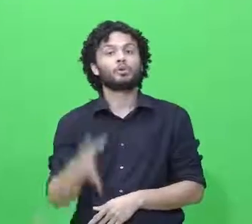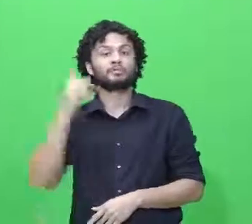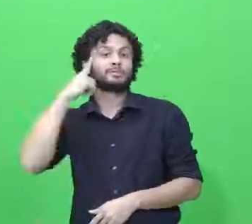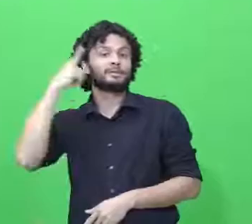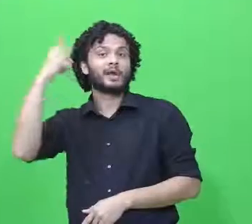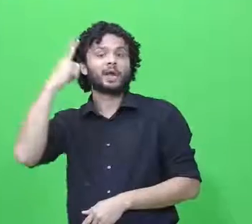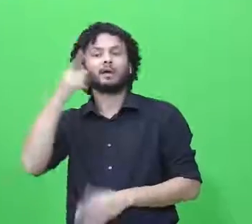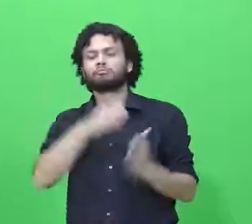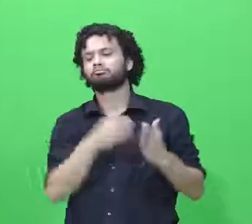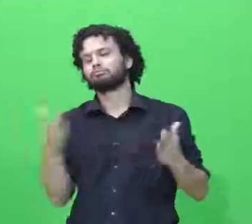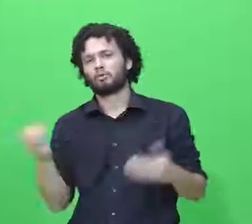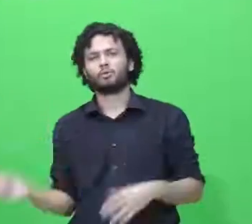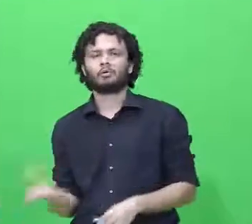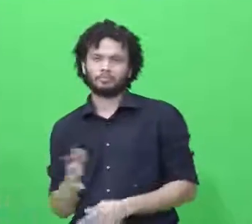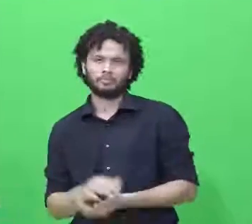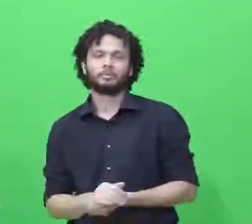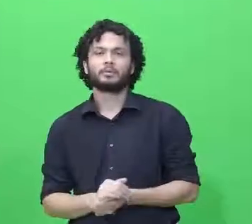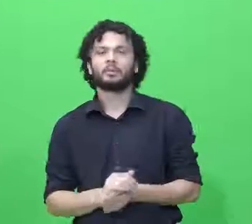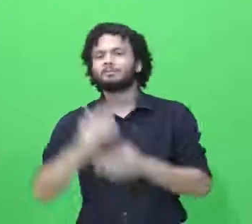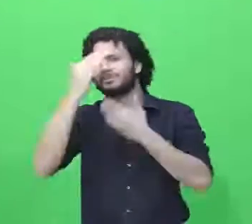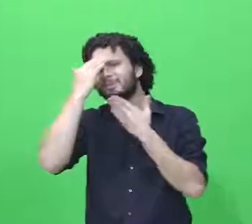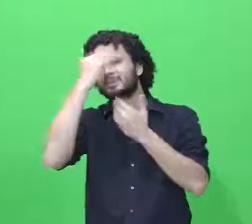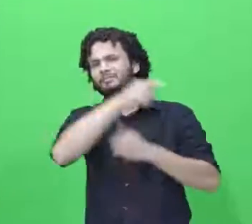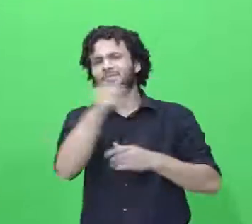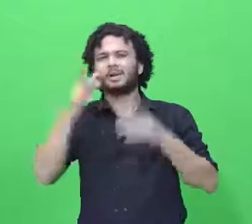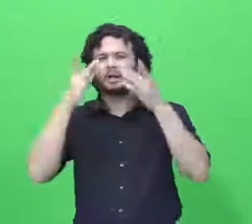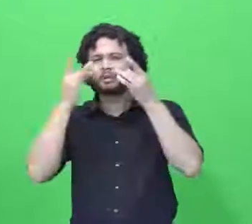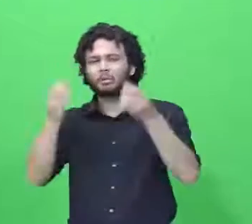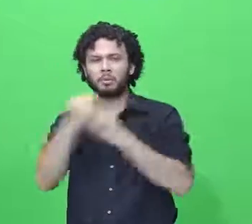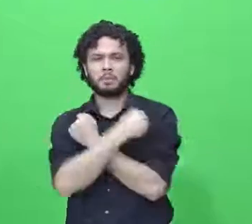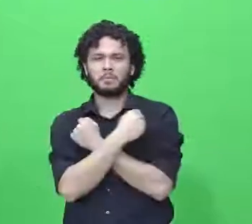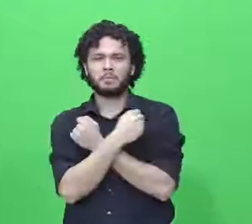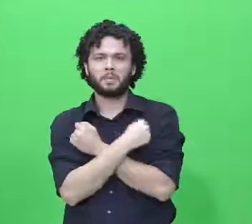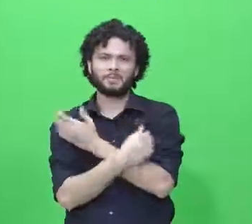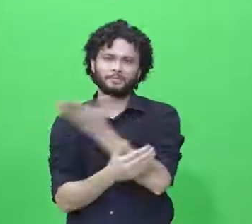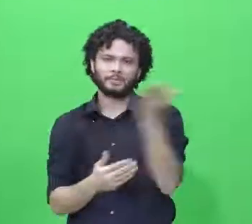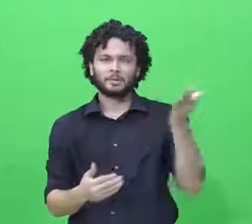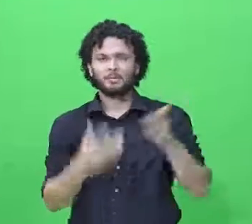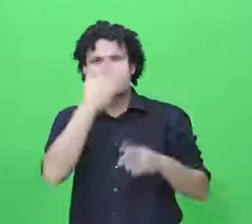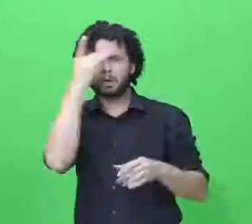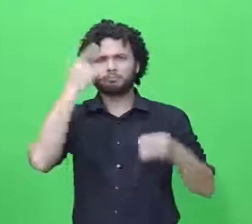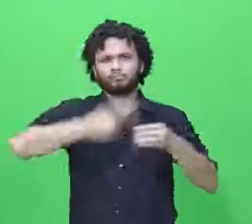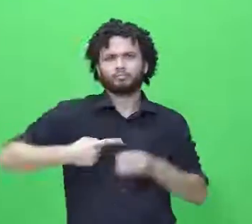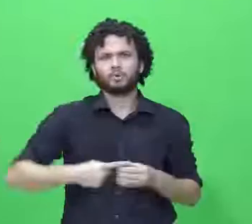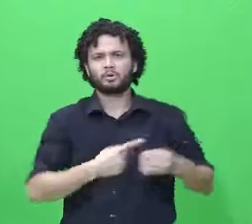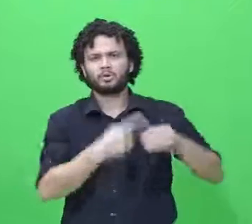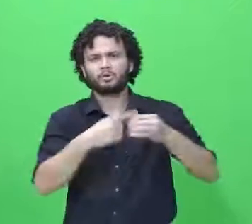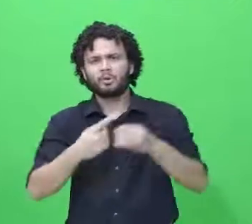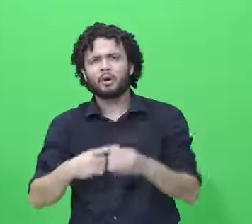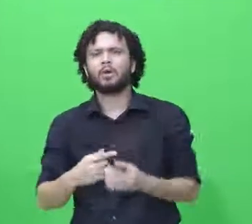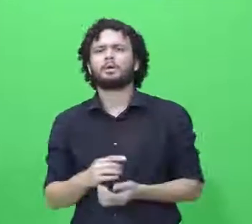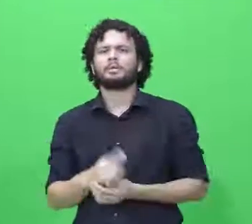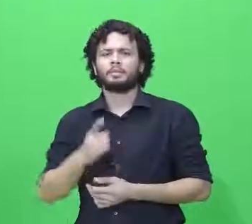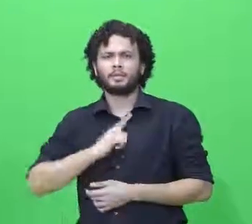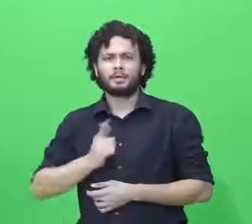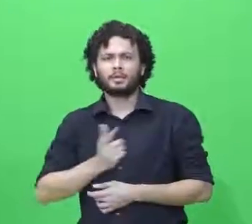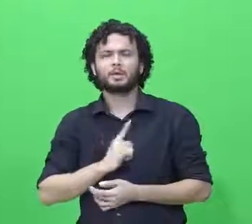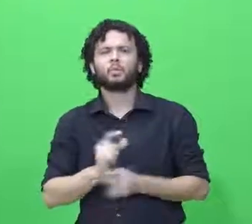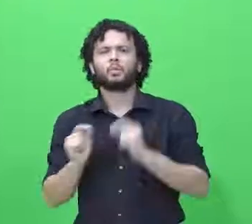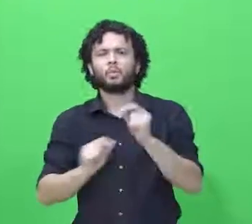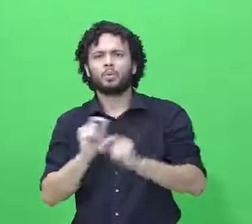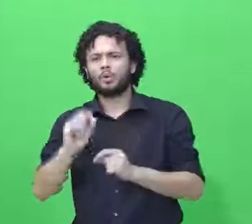um novo momento. Então, agradeço a atenção de todos. Um abraço ao pessoal do interior, todos aí em Carauari,